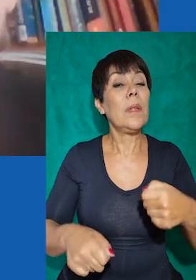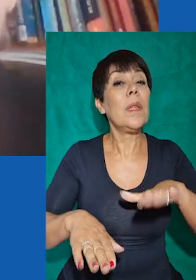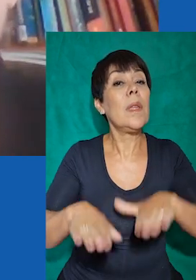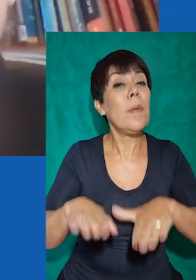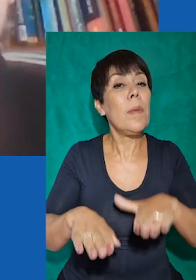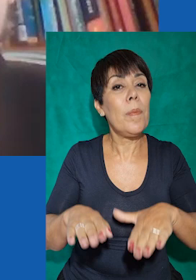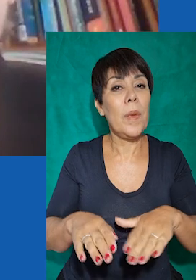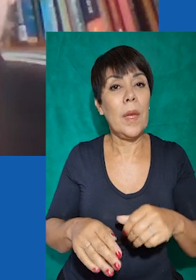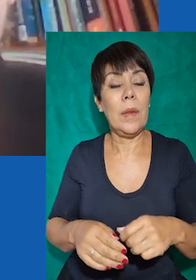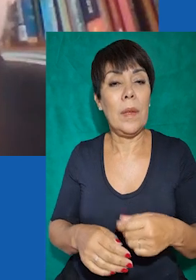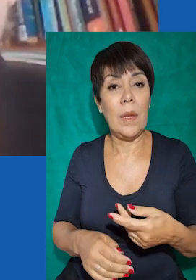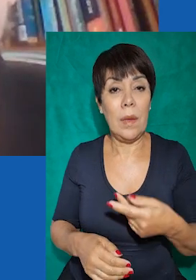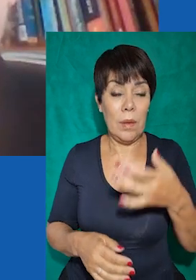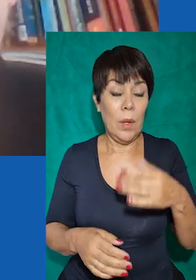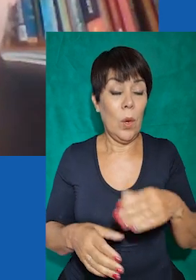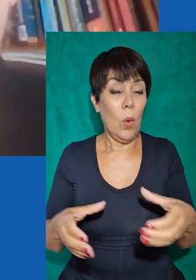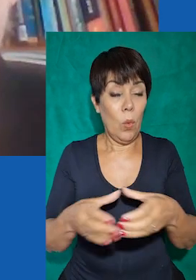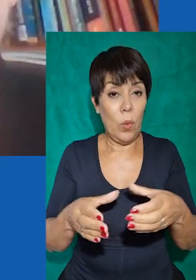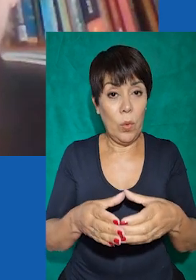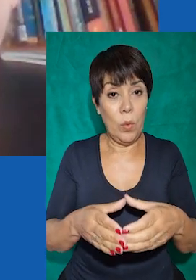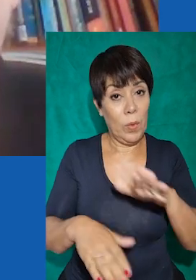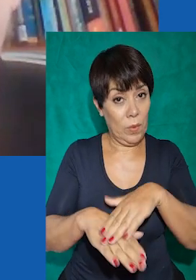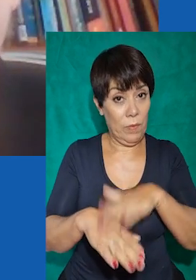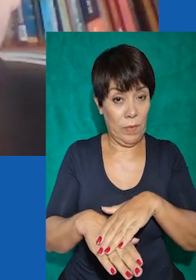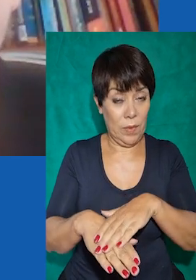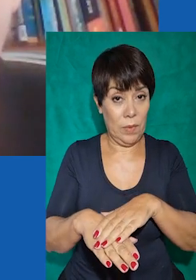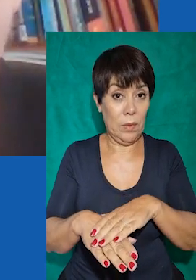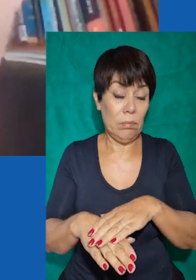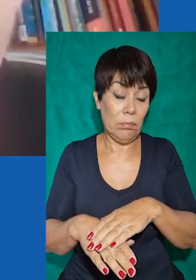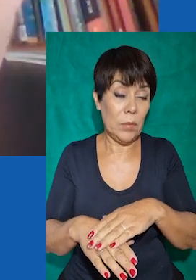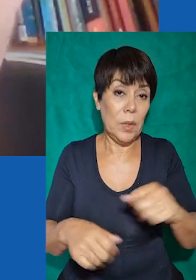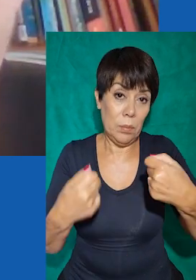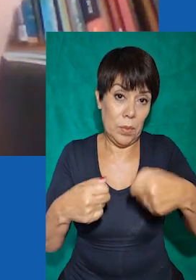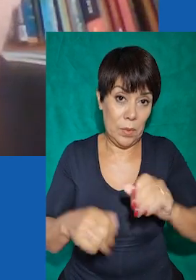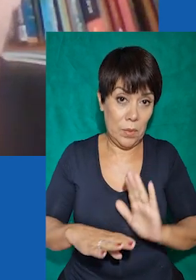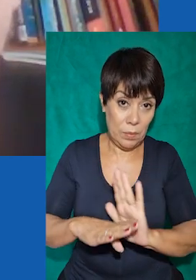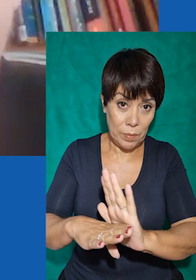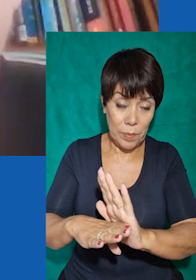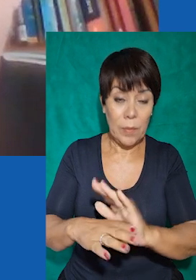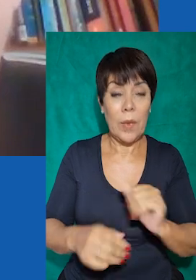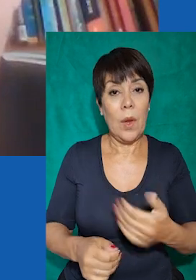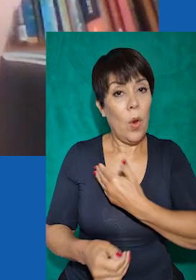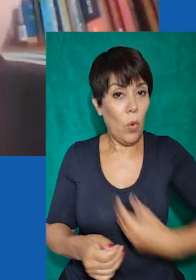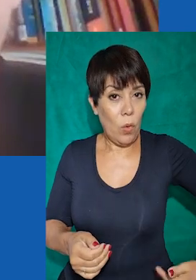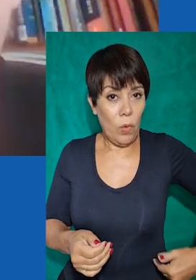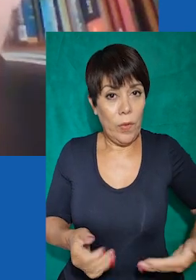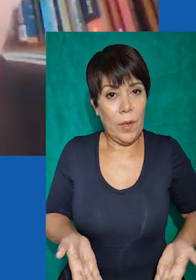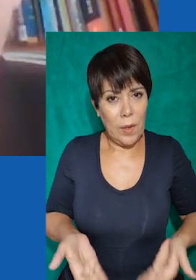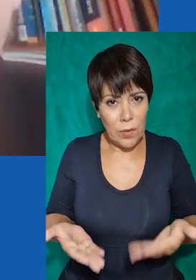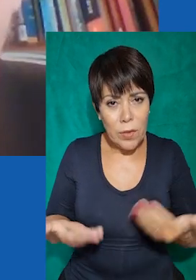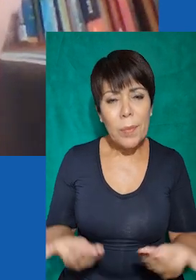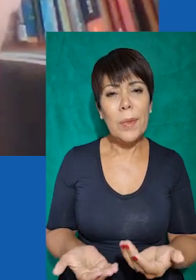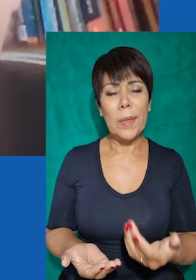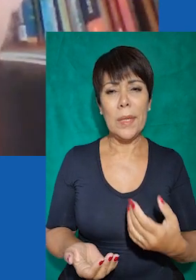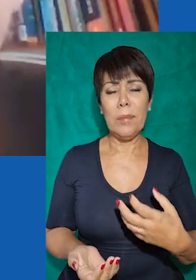discurso e da omissão do executivo, em grande parte, né? O governo estimula, sabemos, de